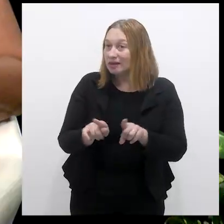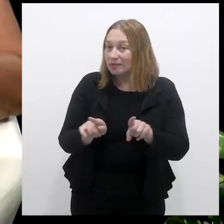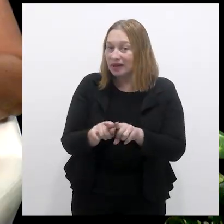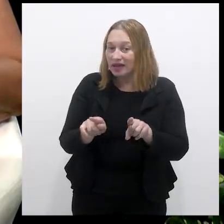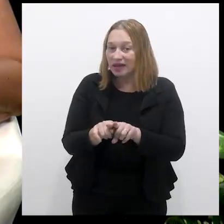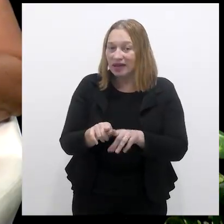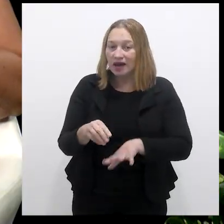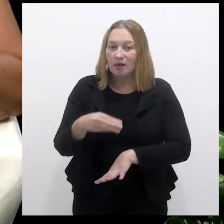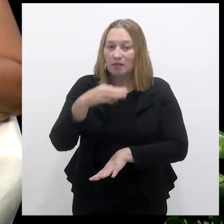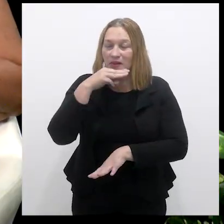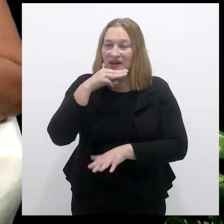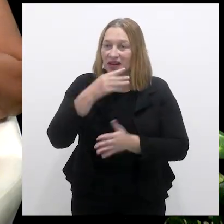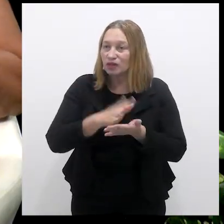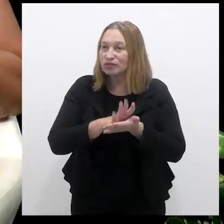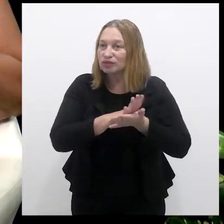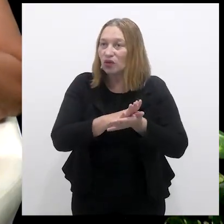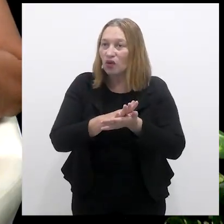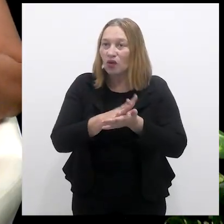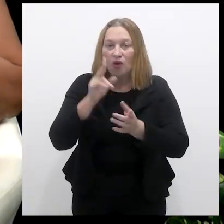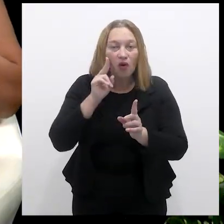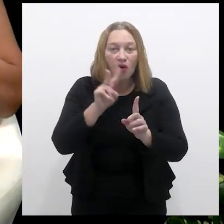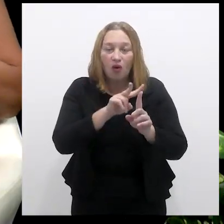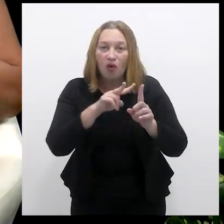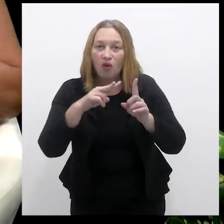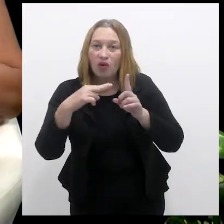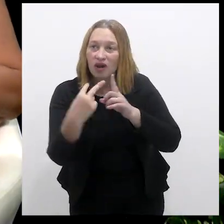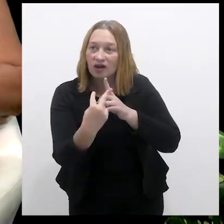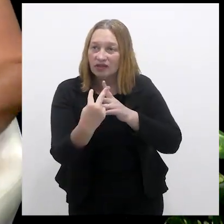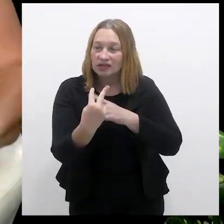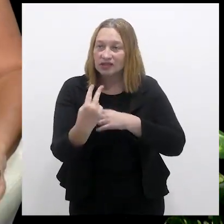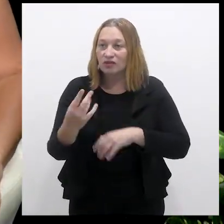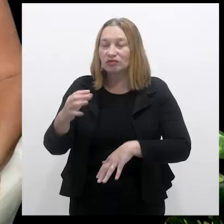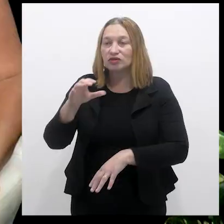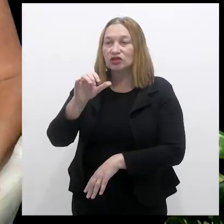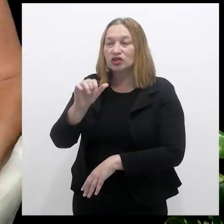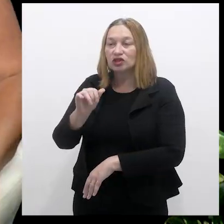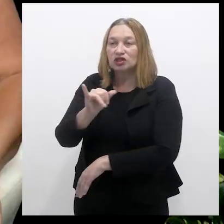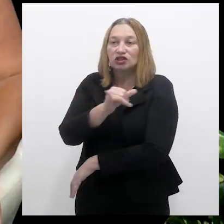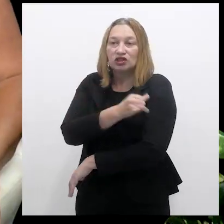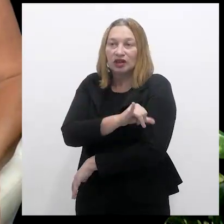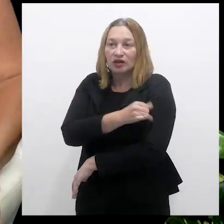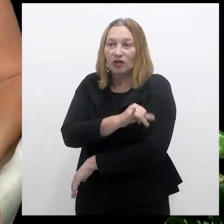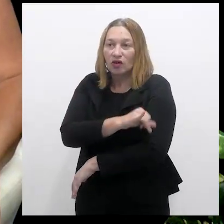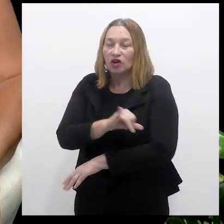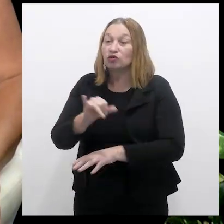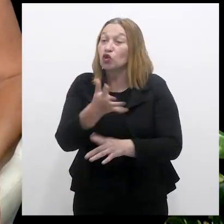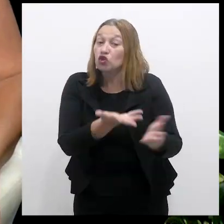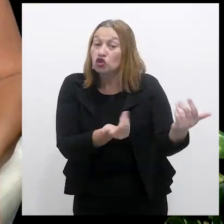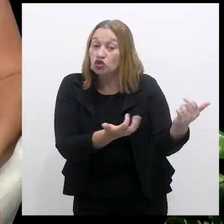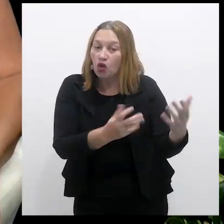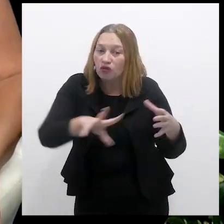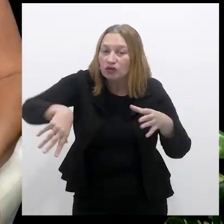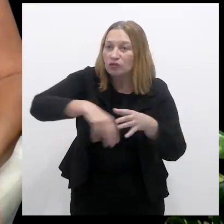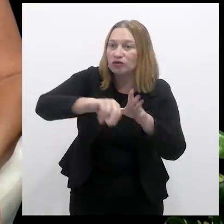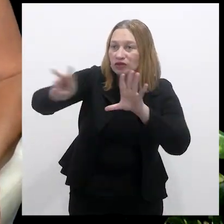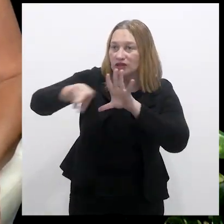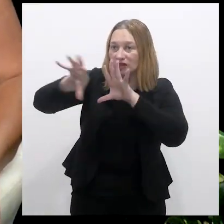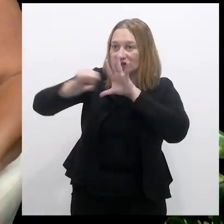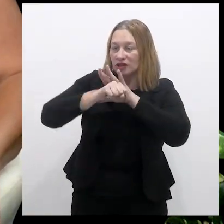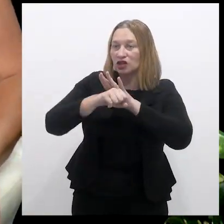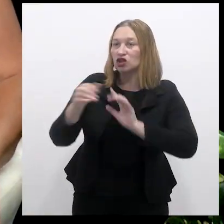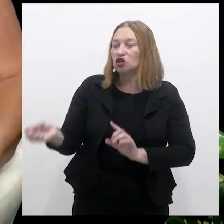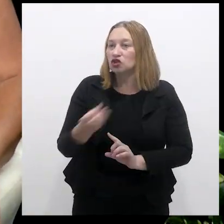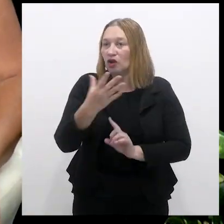Estação Primeira de Mangueira abriga o projeto Olhares Cariocas, que inicia jovens na cultura da produção audiovisual e de